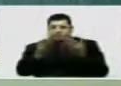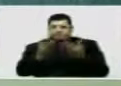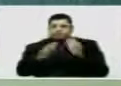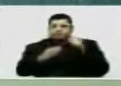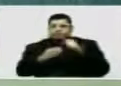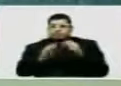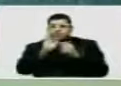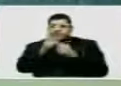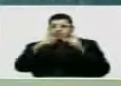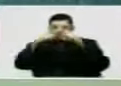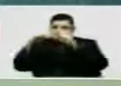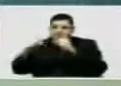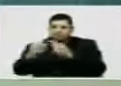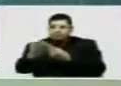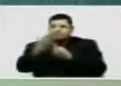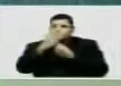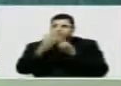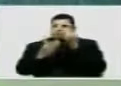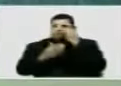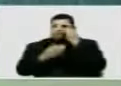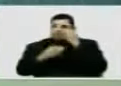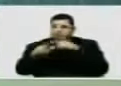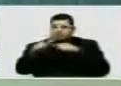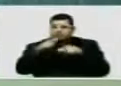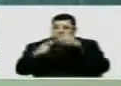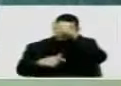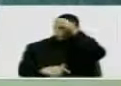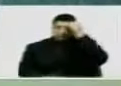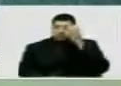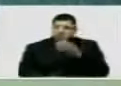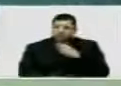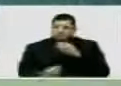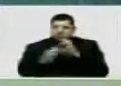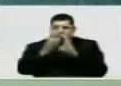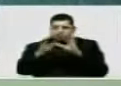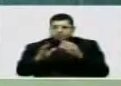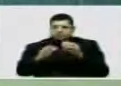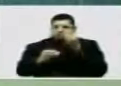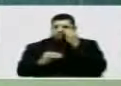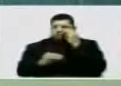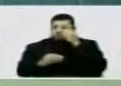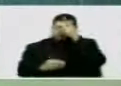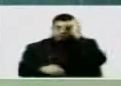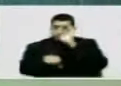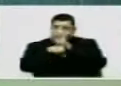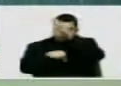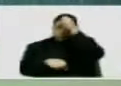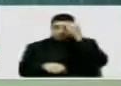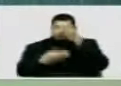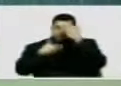hoje presta em Brasília em defesa dos interesses da Zona Franca de Manaus, que no limite são os interesses do povo do Estado do Amazonas. Muito obrigado.